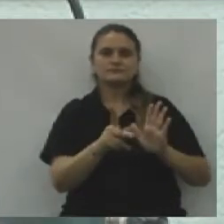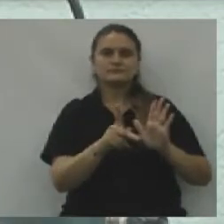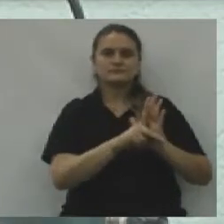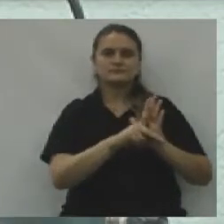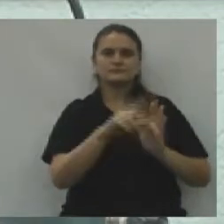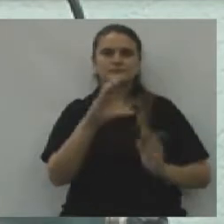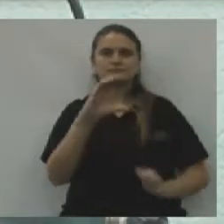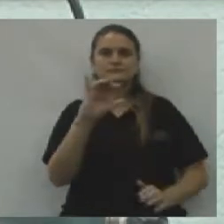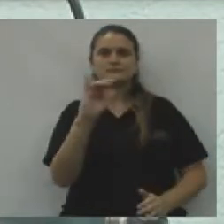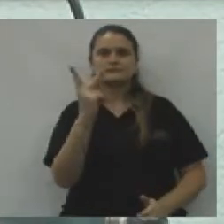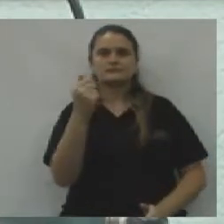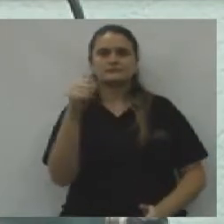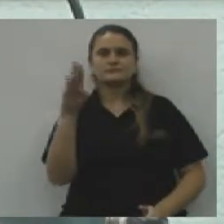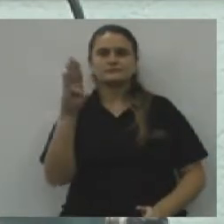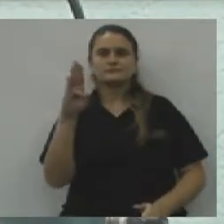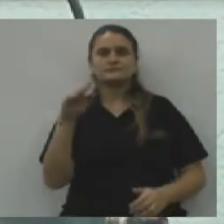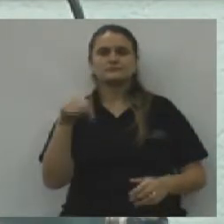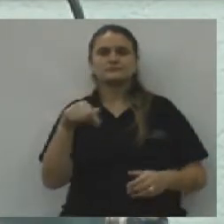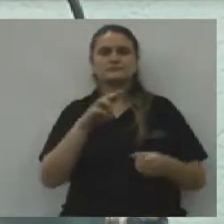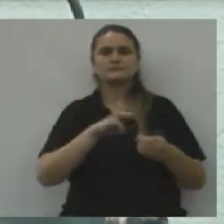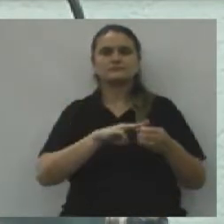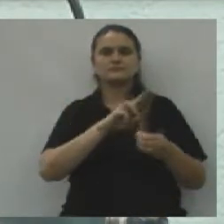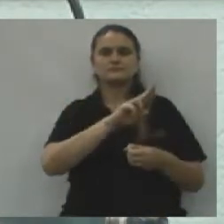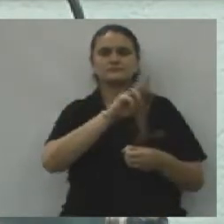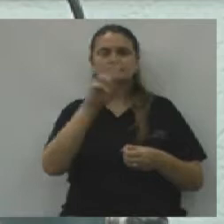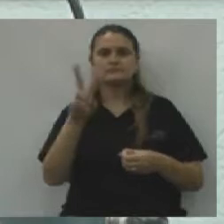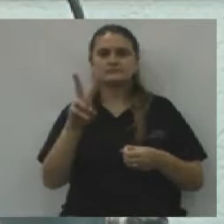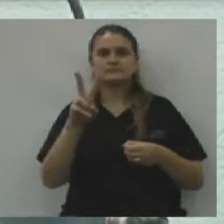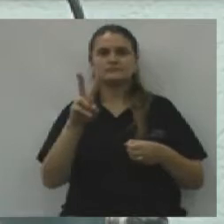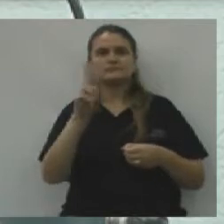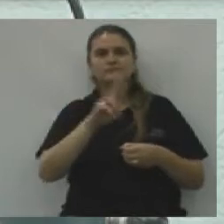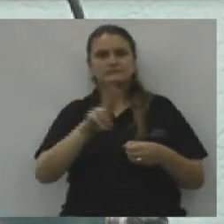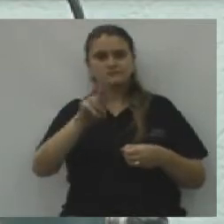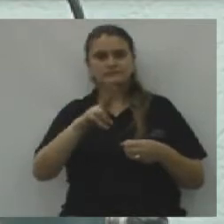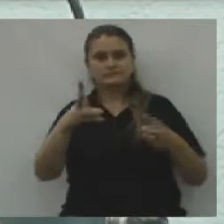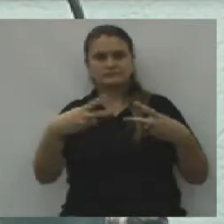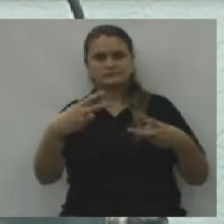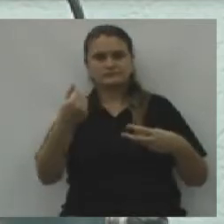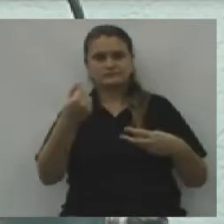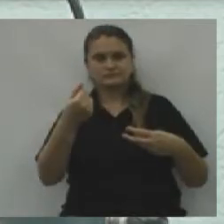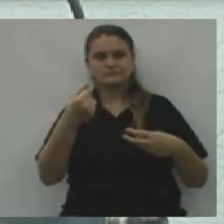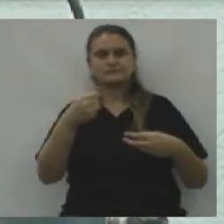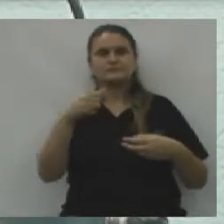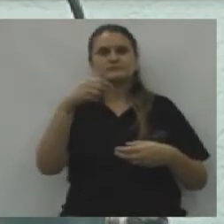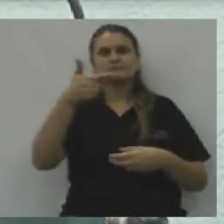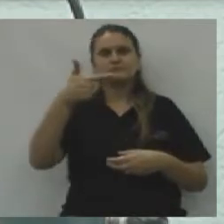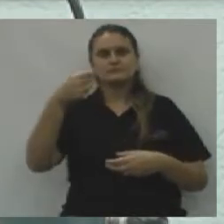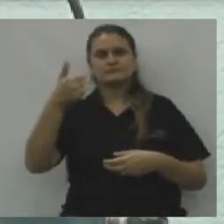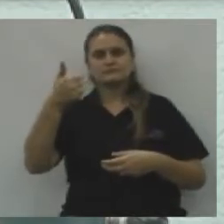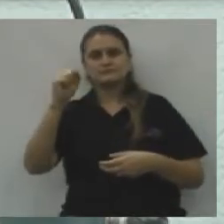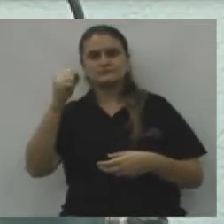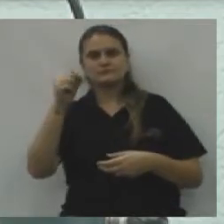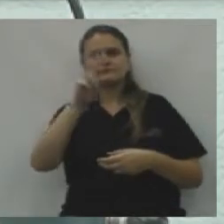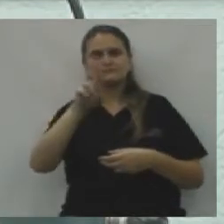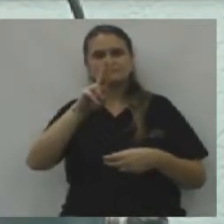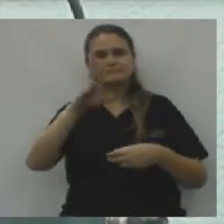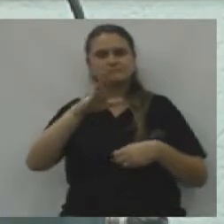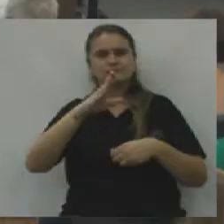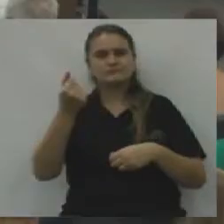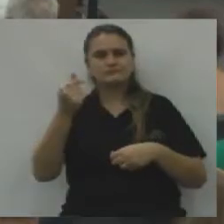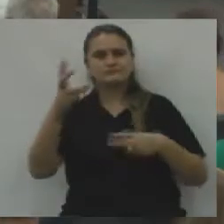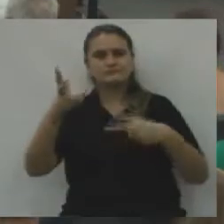da SEAB de União da Vitória para o exercício de 2018, com recursos de excesso de